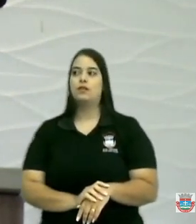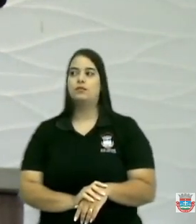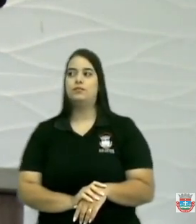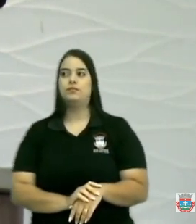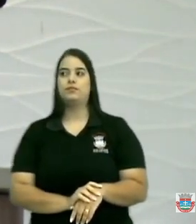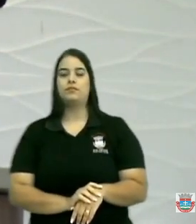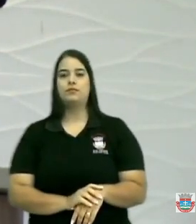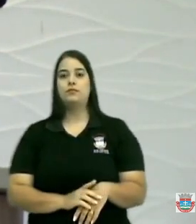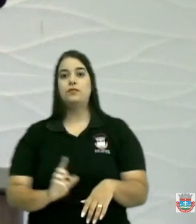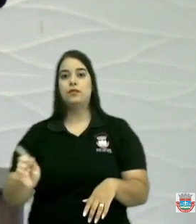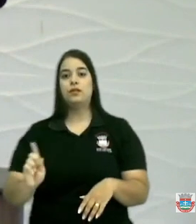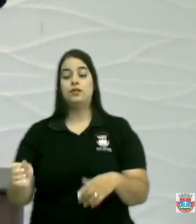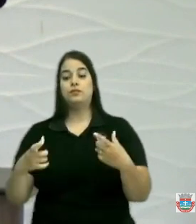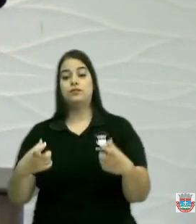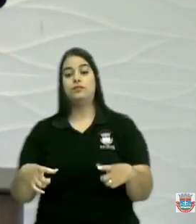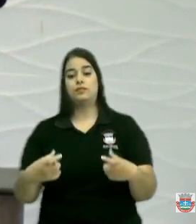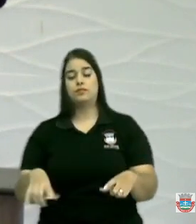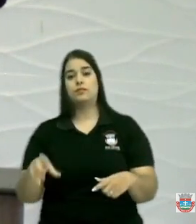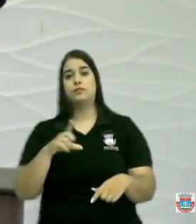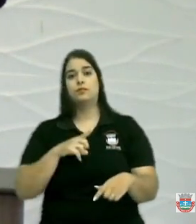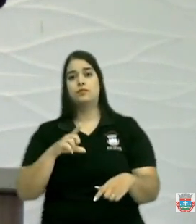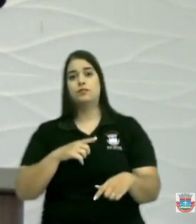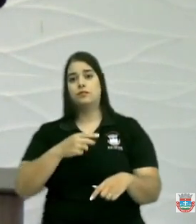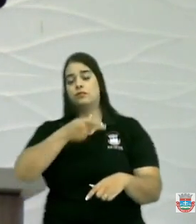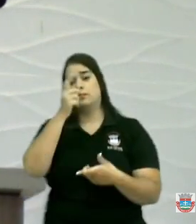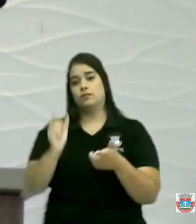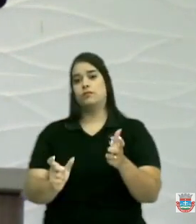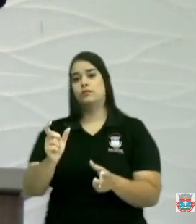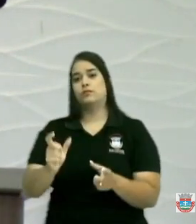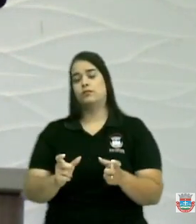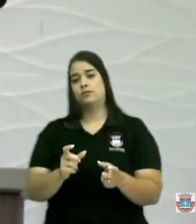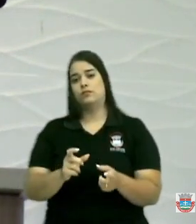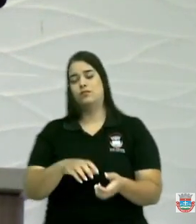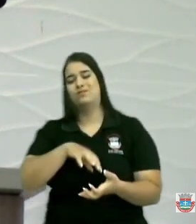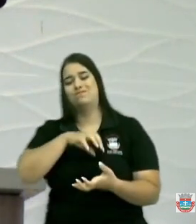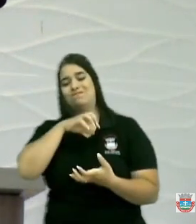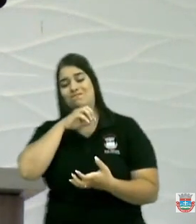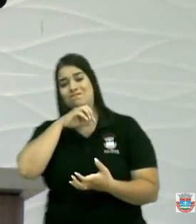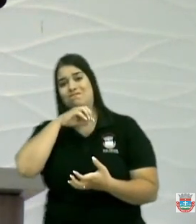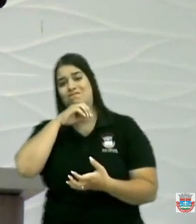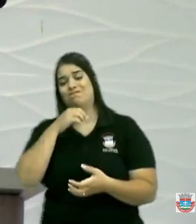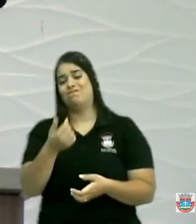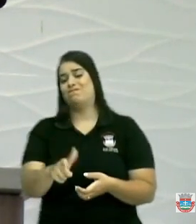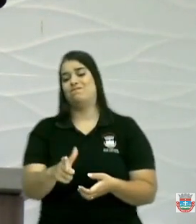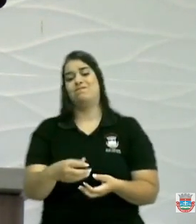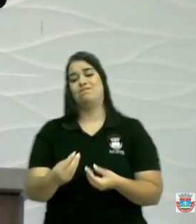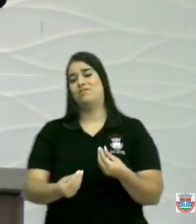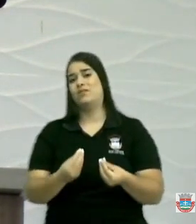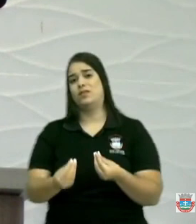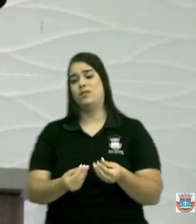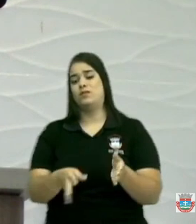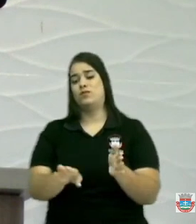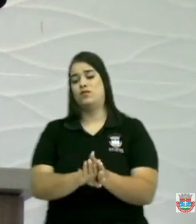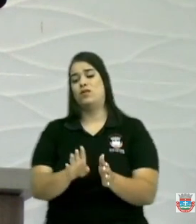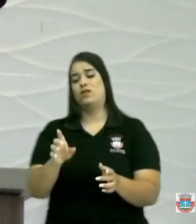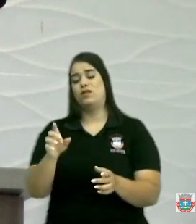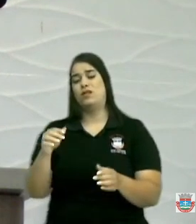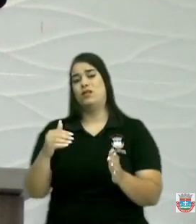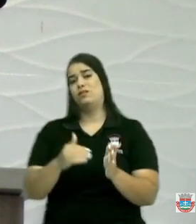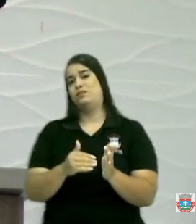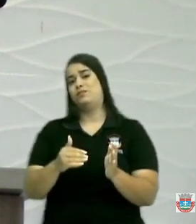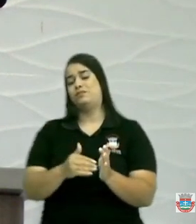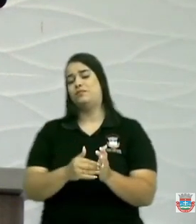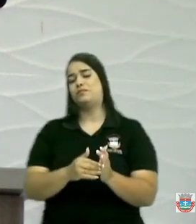Ali naquela localidade existem pessoas idosas que não têm como ir para o Espírito Santo. Tem pessoas que ficam até sem verificar